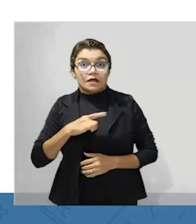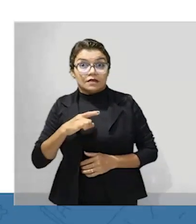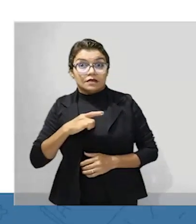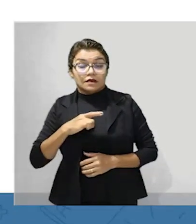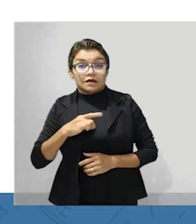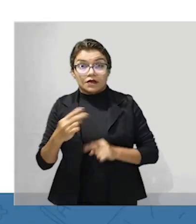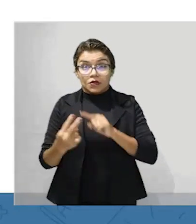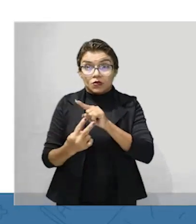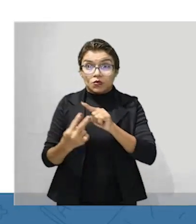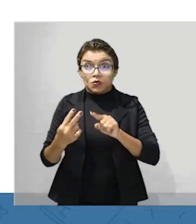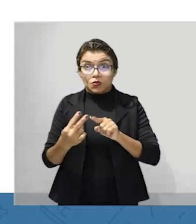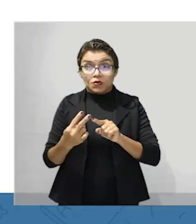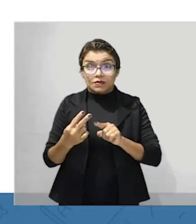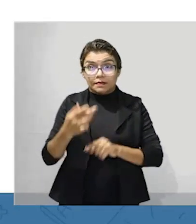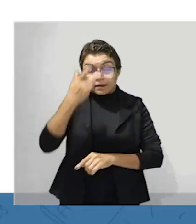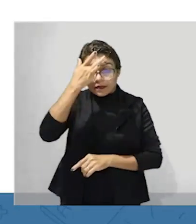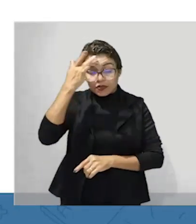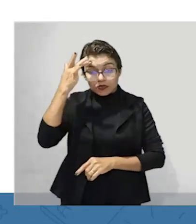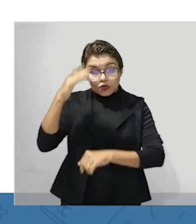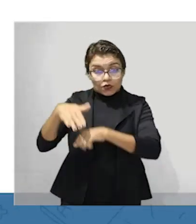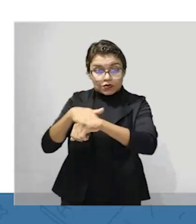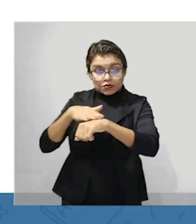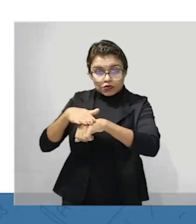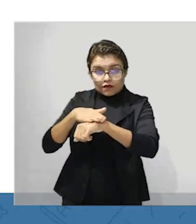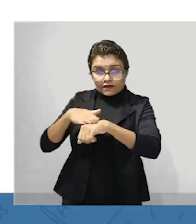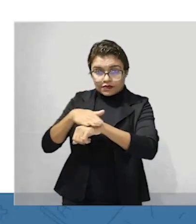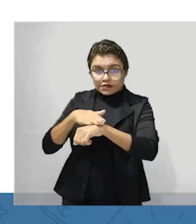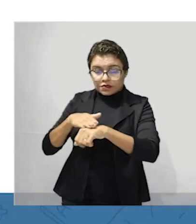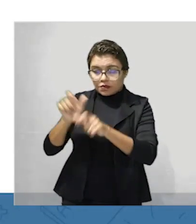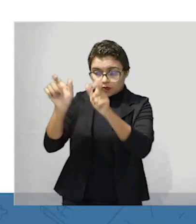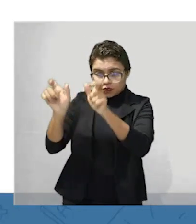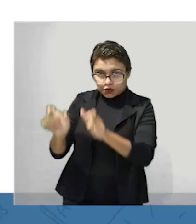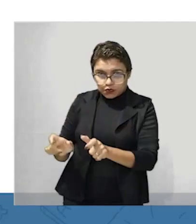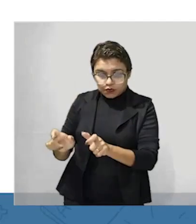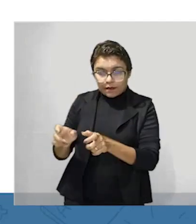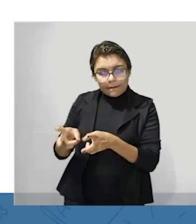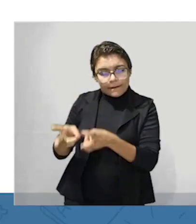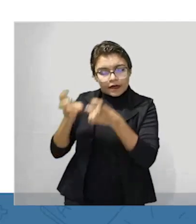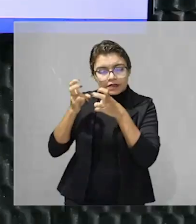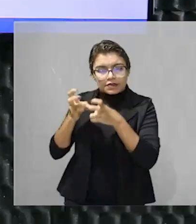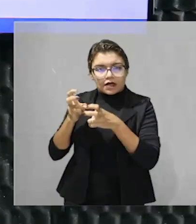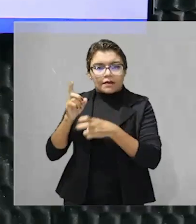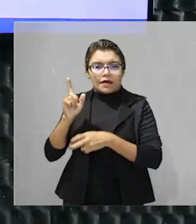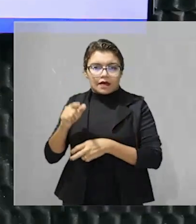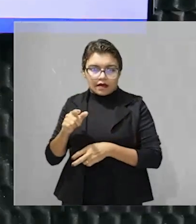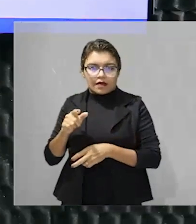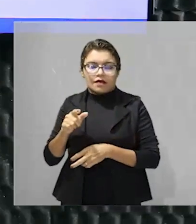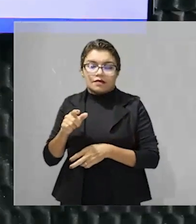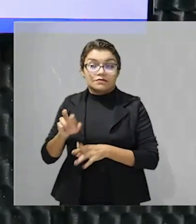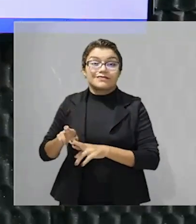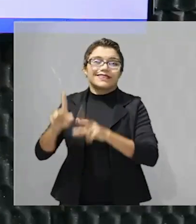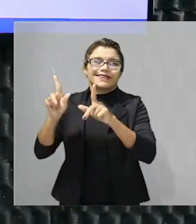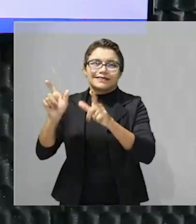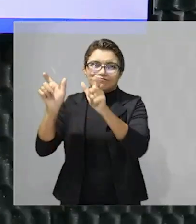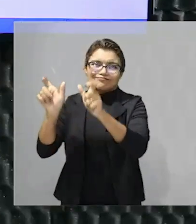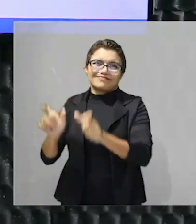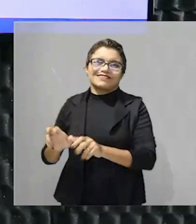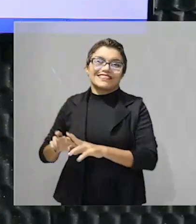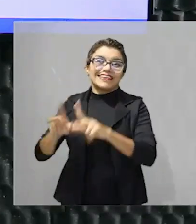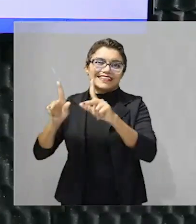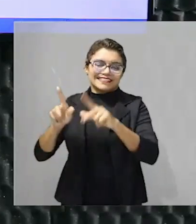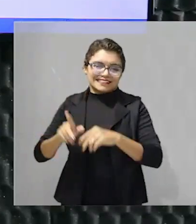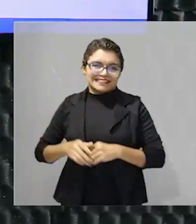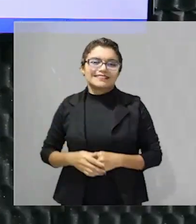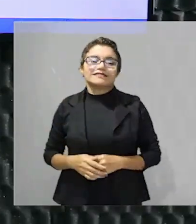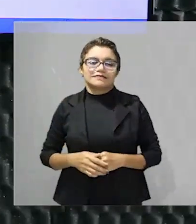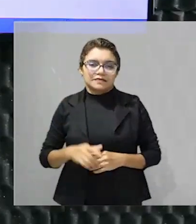pessoas conversando e visualmente você percebe que essas duas pessoas são bem diferentes entre si.